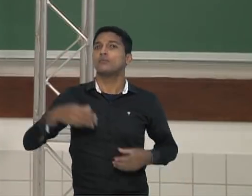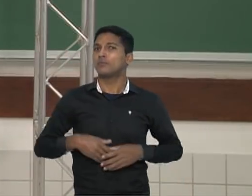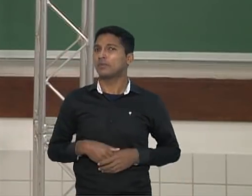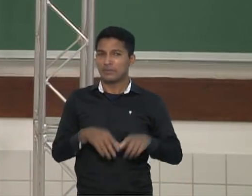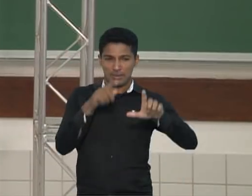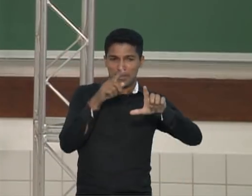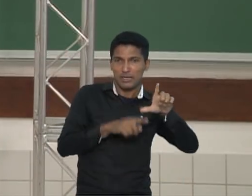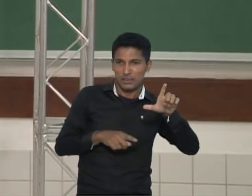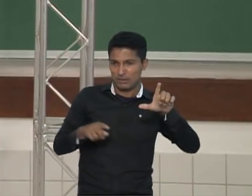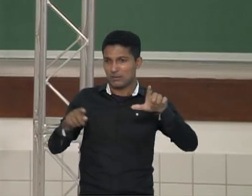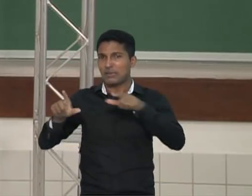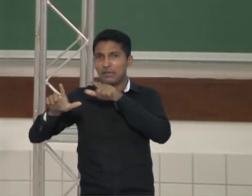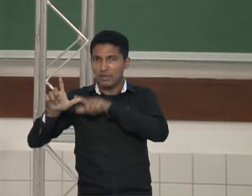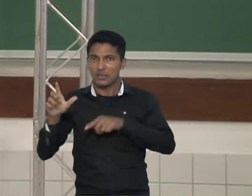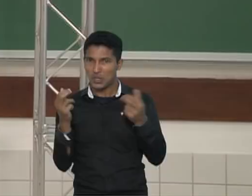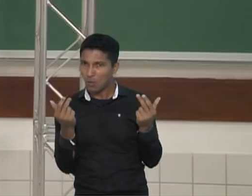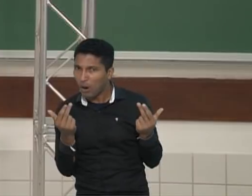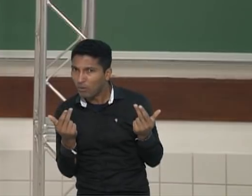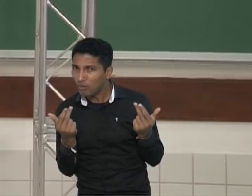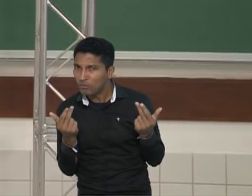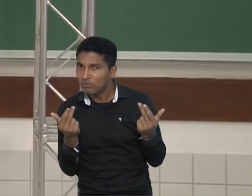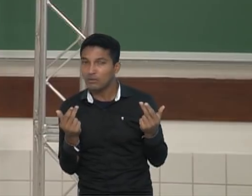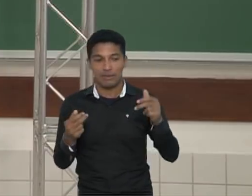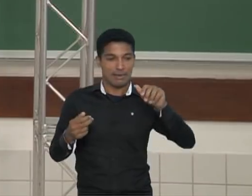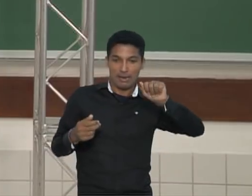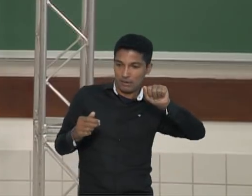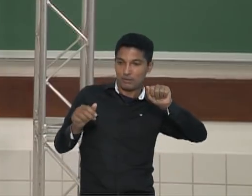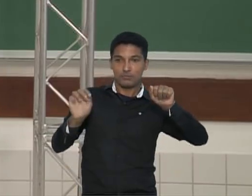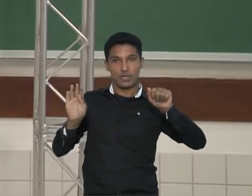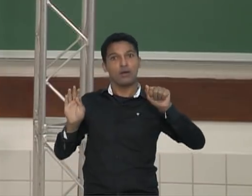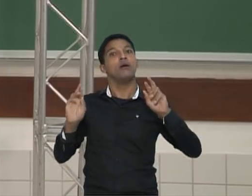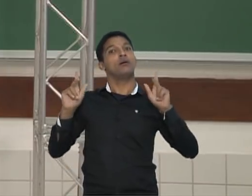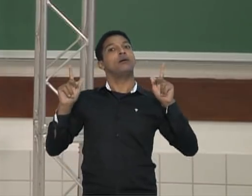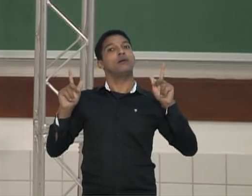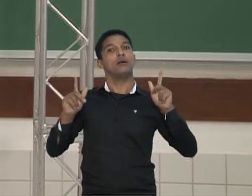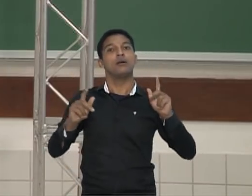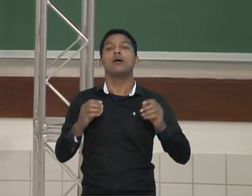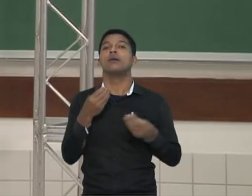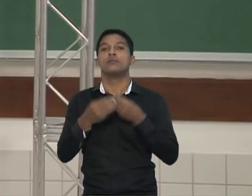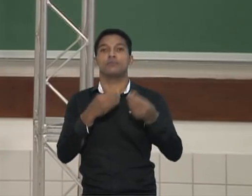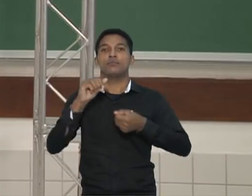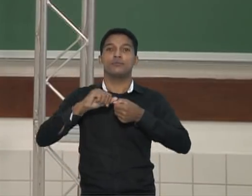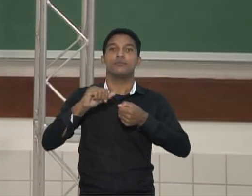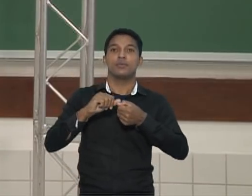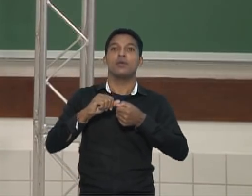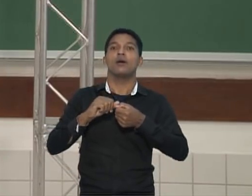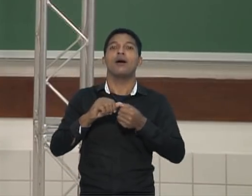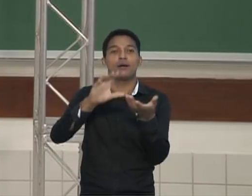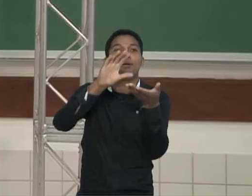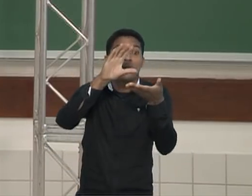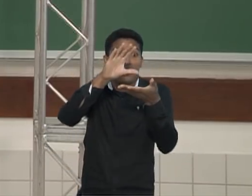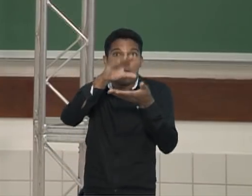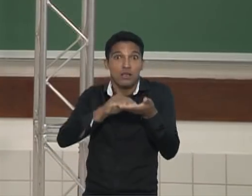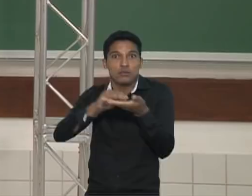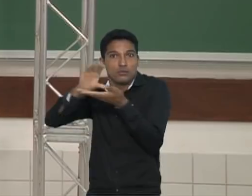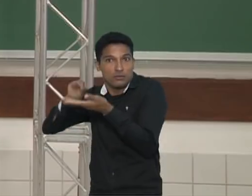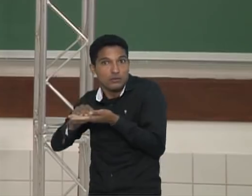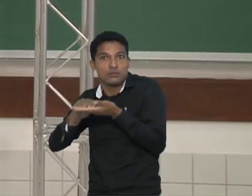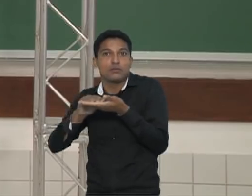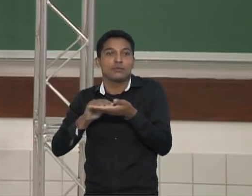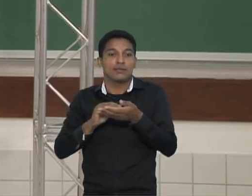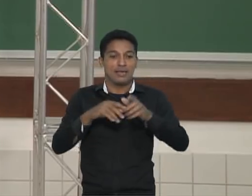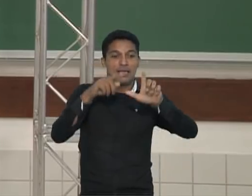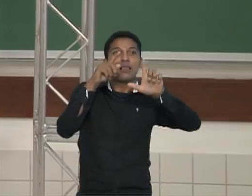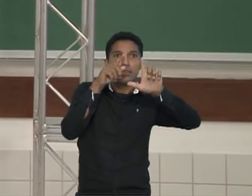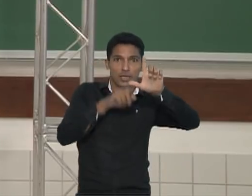São letras iguais? A e B não são. Então, eu simplesmente, o que eu vou fazer? Eu vou repetir as letras sem